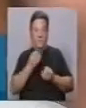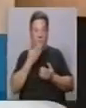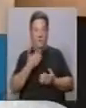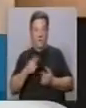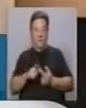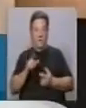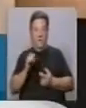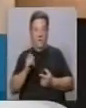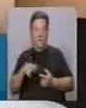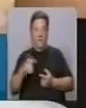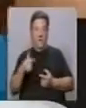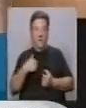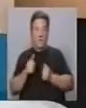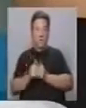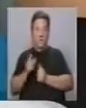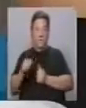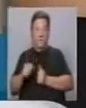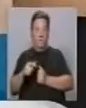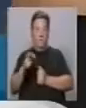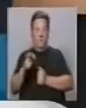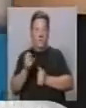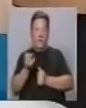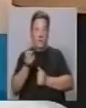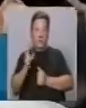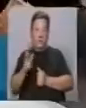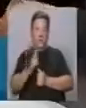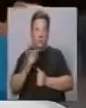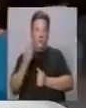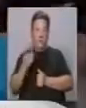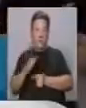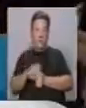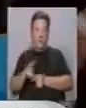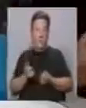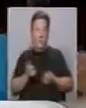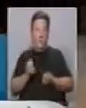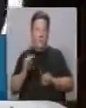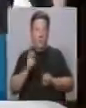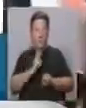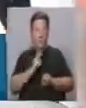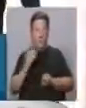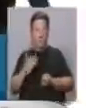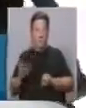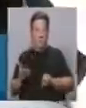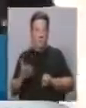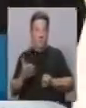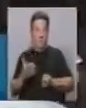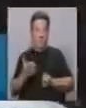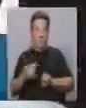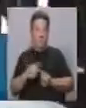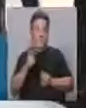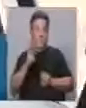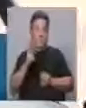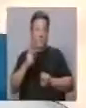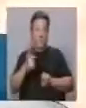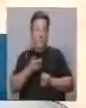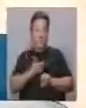Lia. Tenho comigo também o reitor da Universidade do Porto, porque isto é uma organização da Universidade do Porto, da UTAD e também